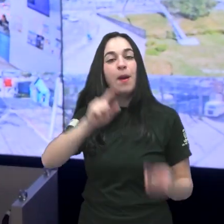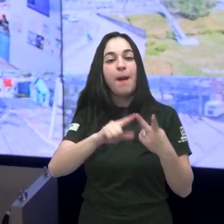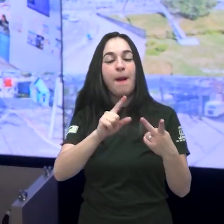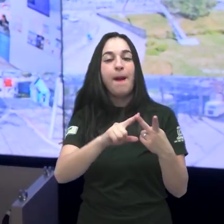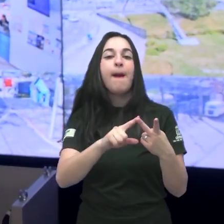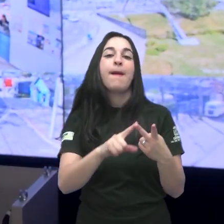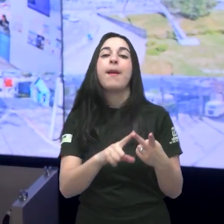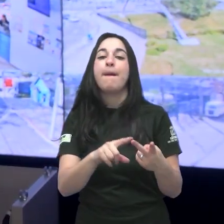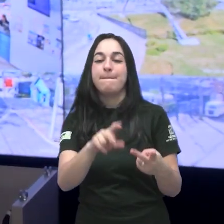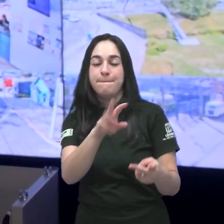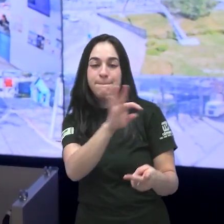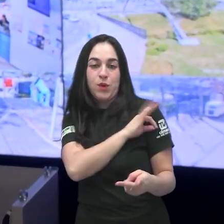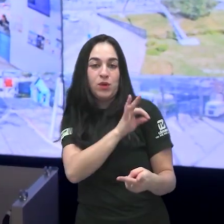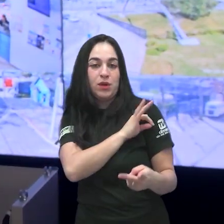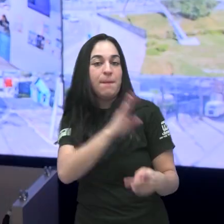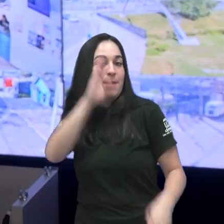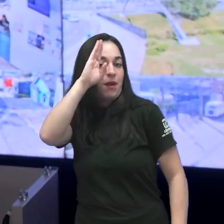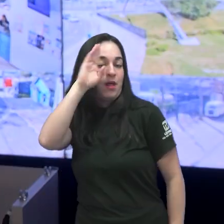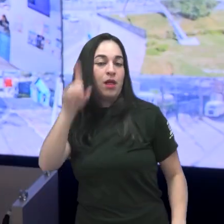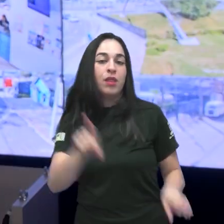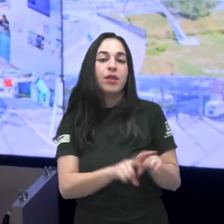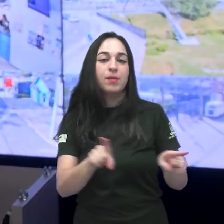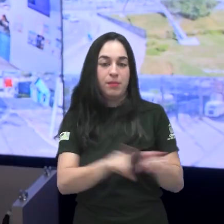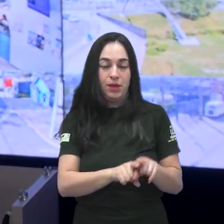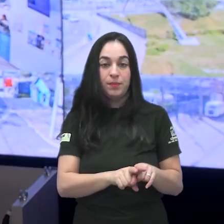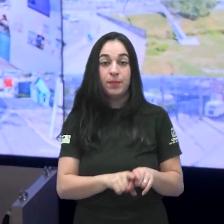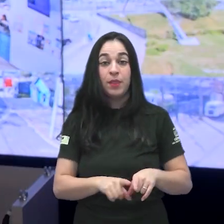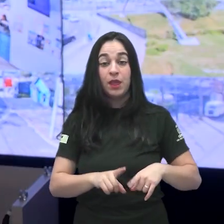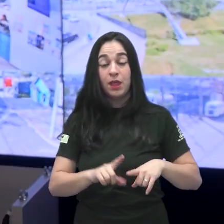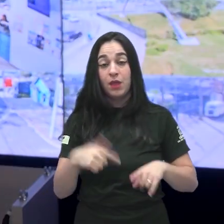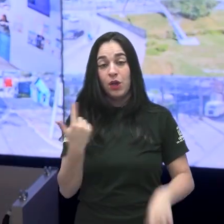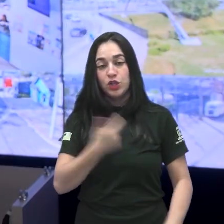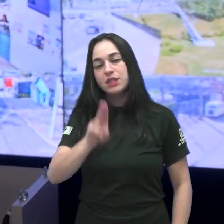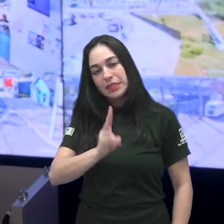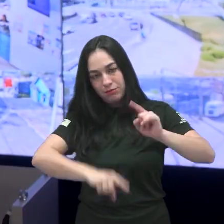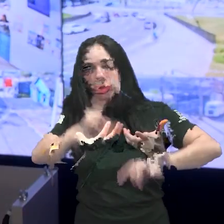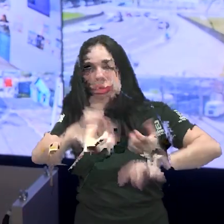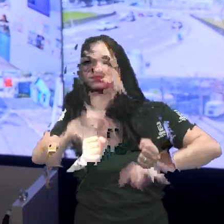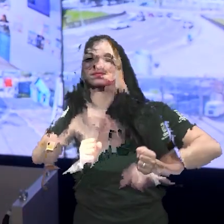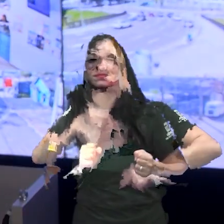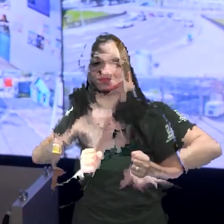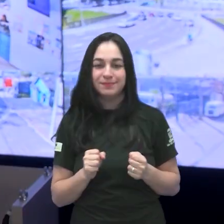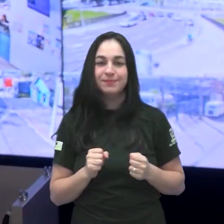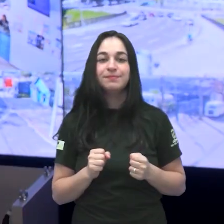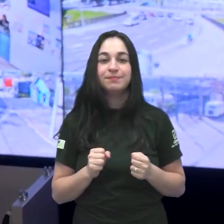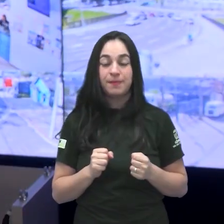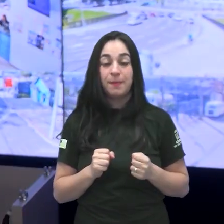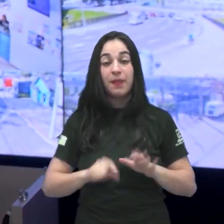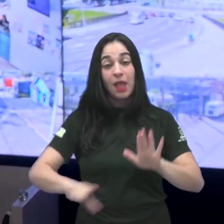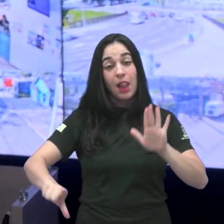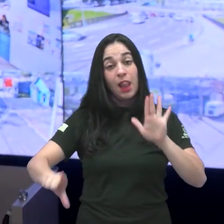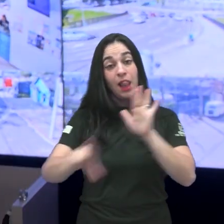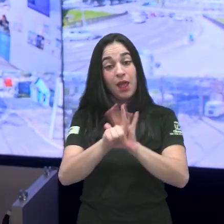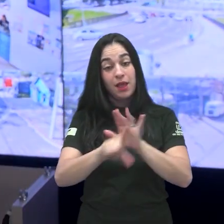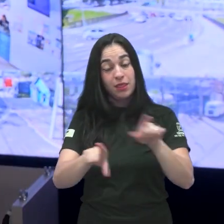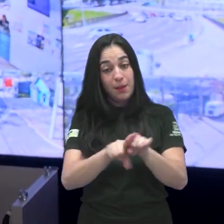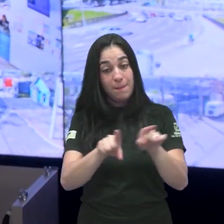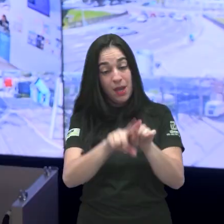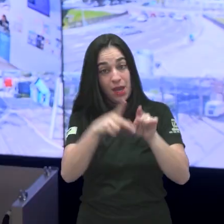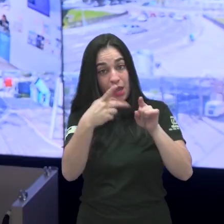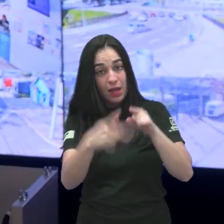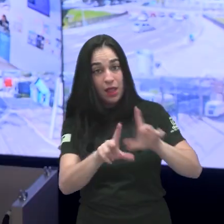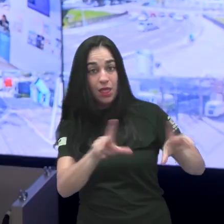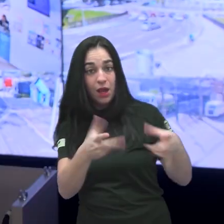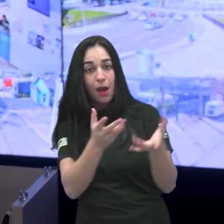Municipal, já é feito pela Polícia Militar e Polícia Civil. Mas cada vez mais, né, aprimorando esses equipamentos para que nós possamos trazer mais tecnologia